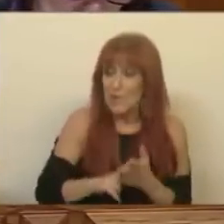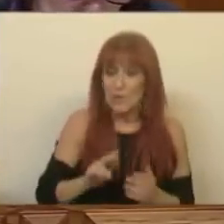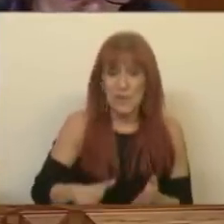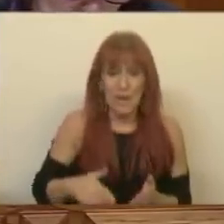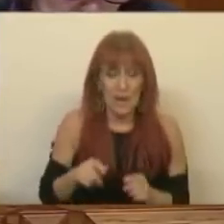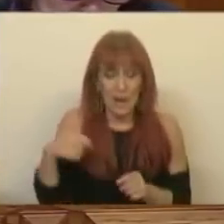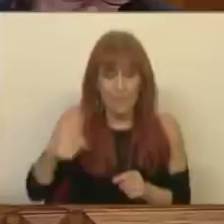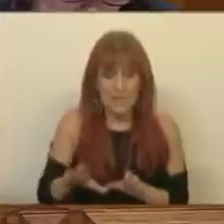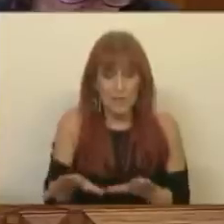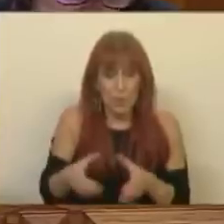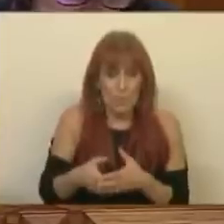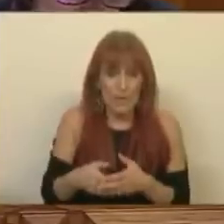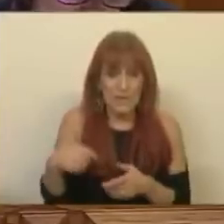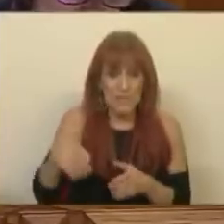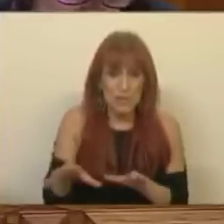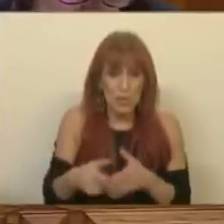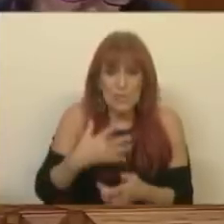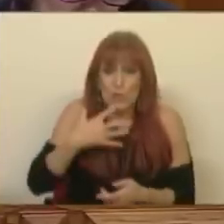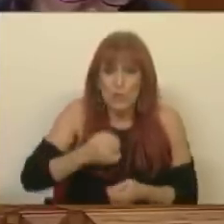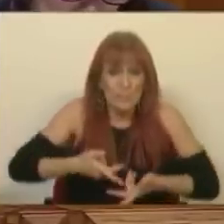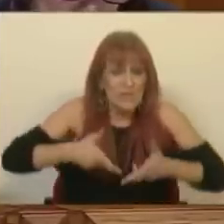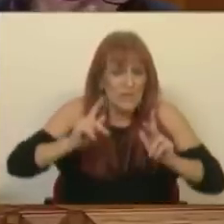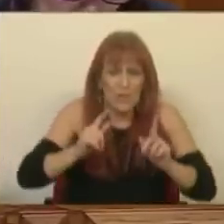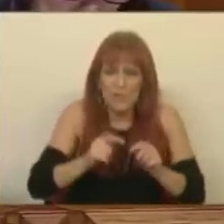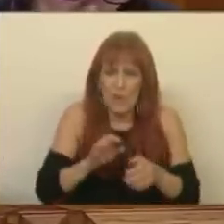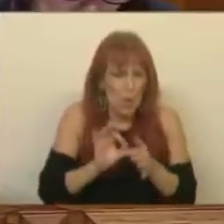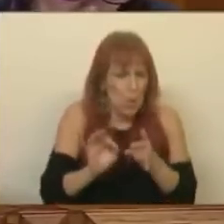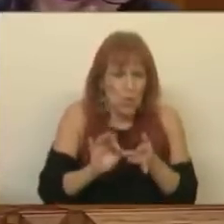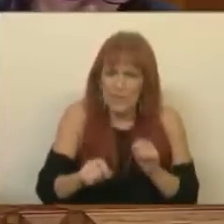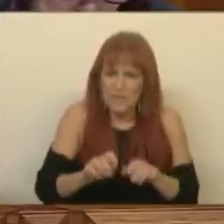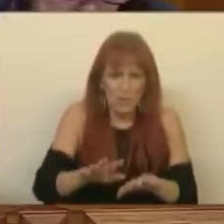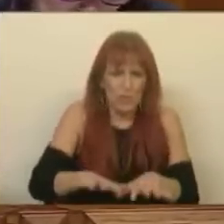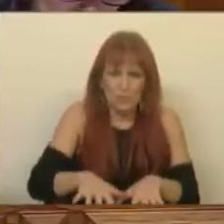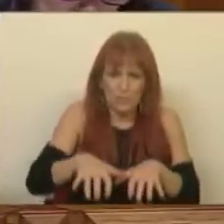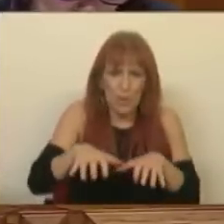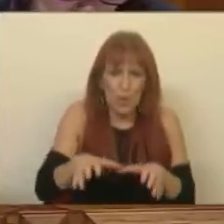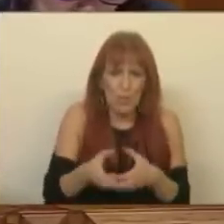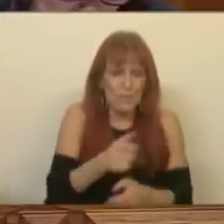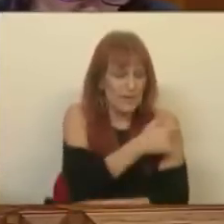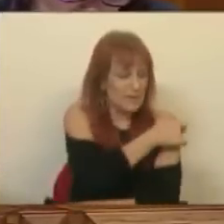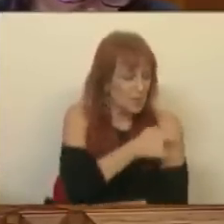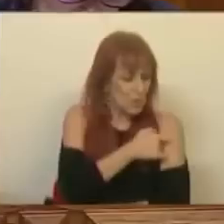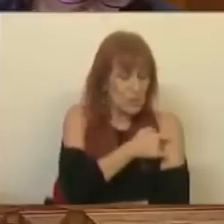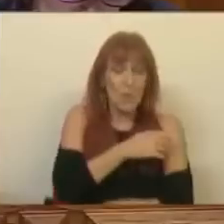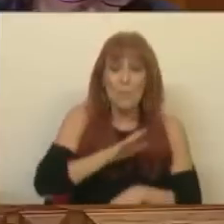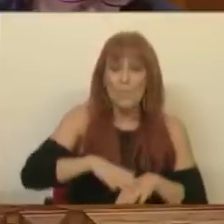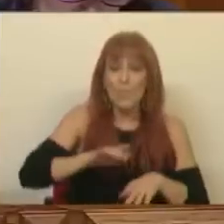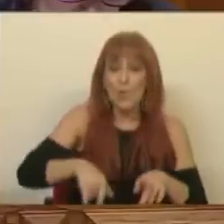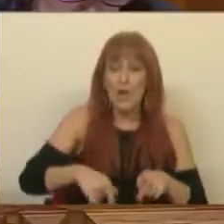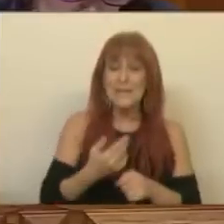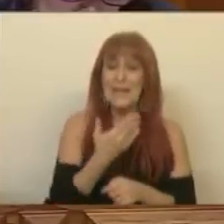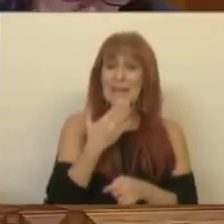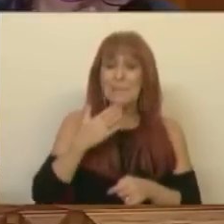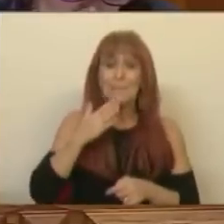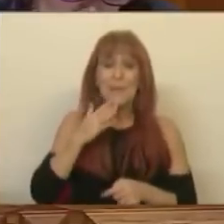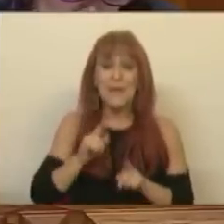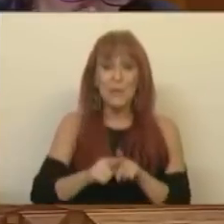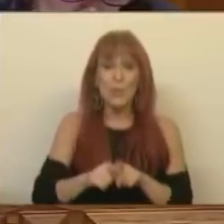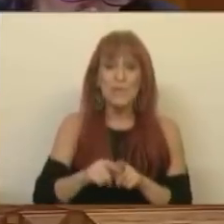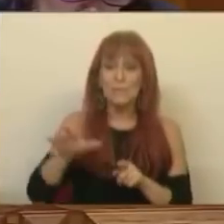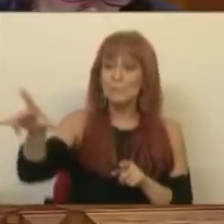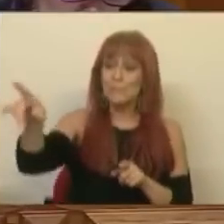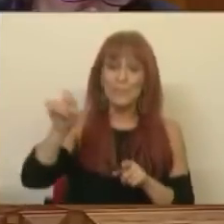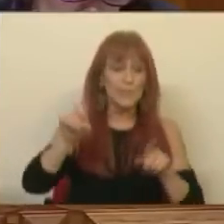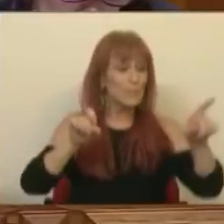é que apresenta comissão ou o presidente da Comissão não é totalmente livre na composição do colégio de Comissários pelo facto de depender da